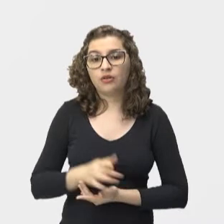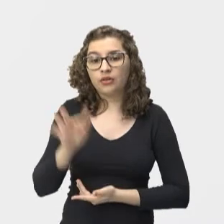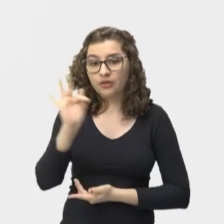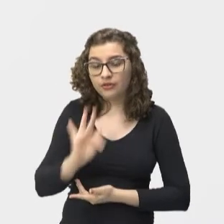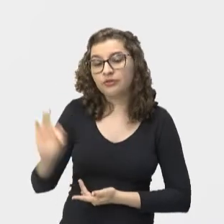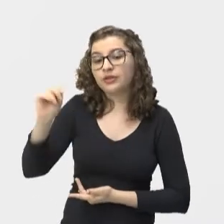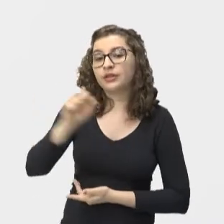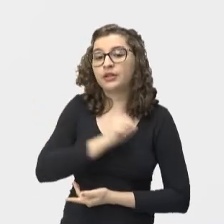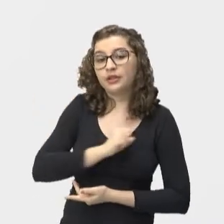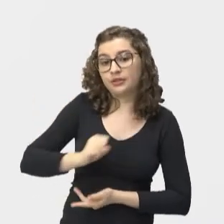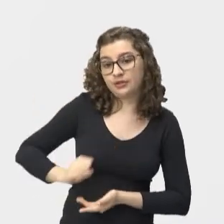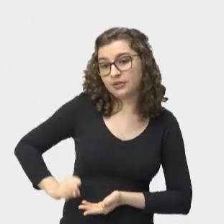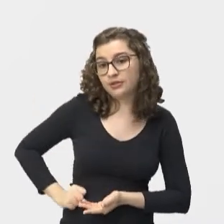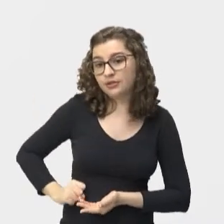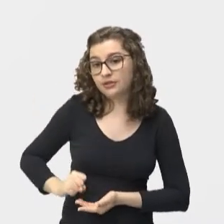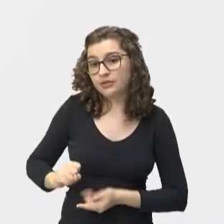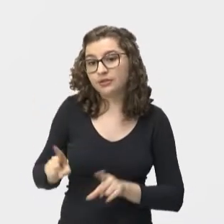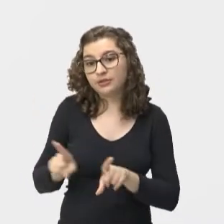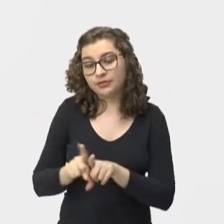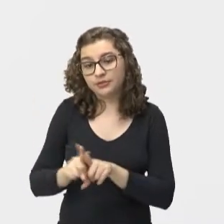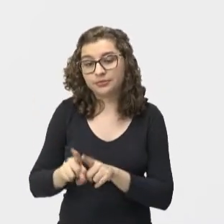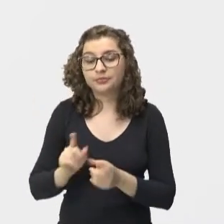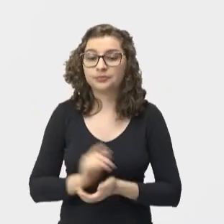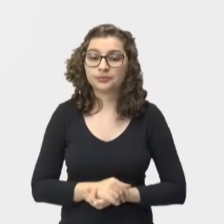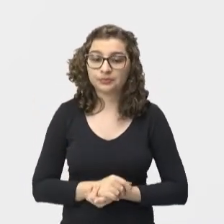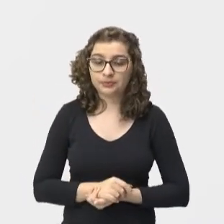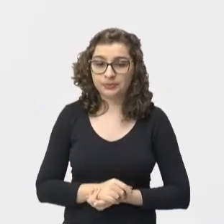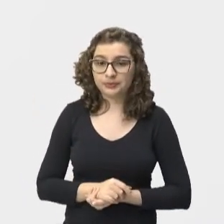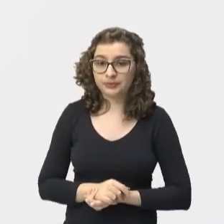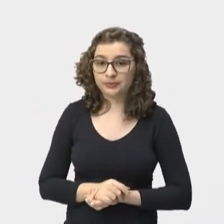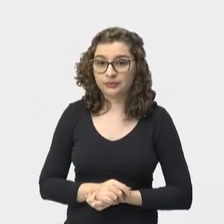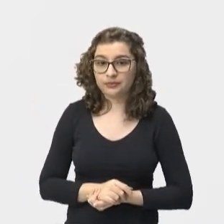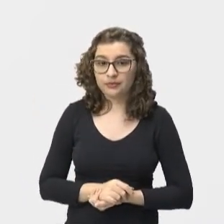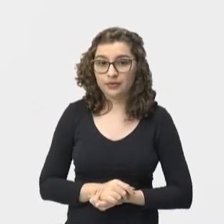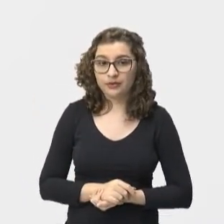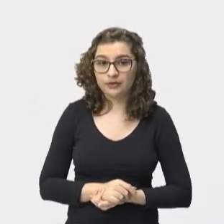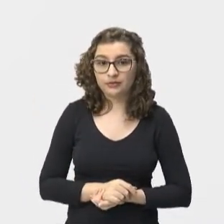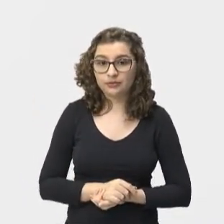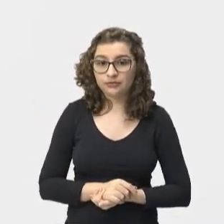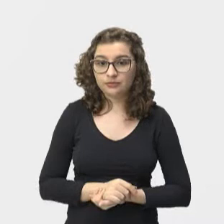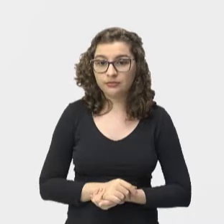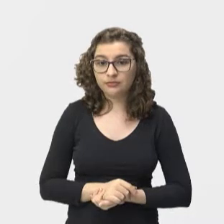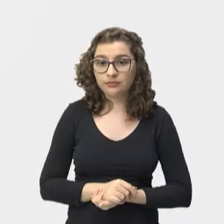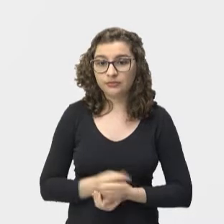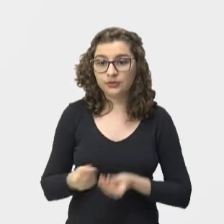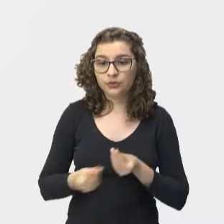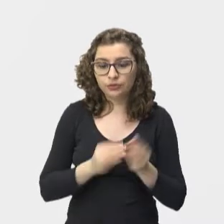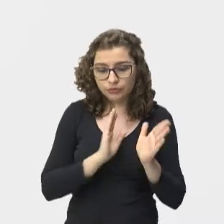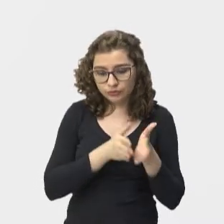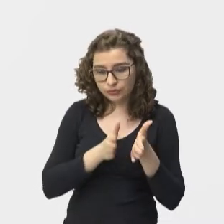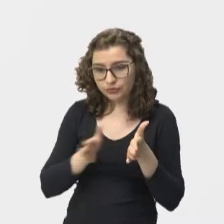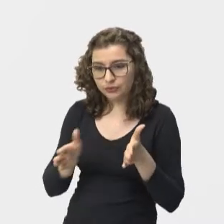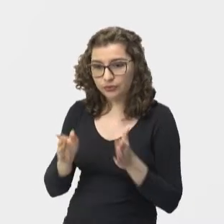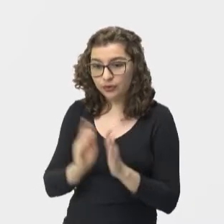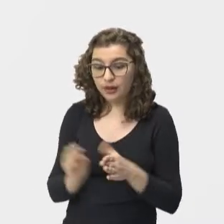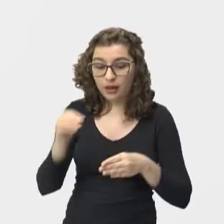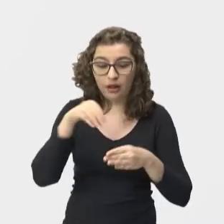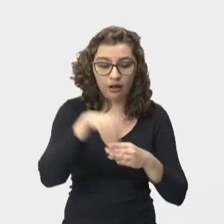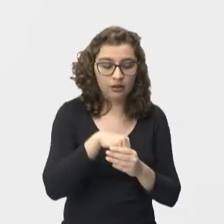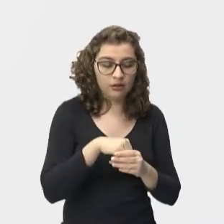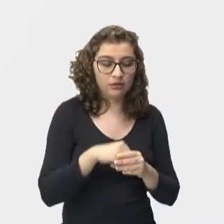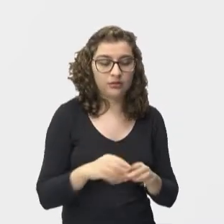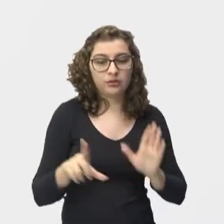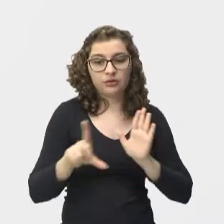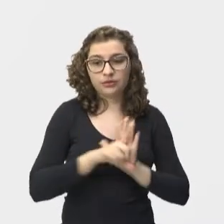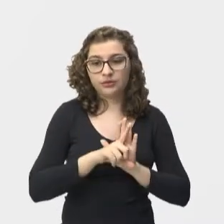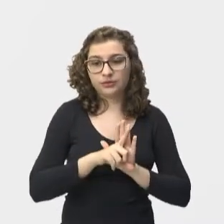município, deputados estaduais e federais e senadores, né, no processo. Então, todos estão envolvidos aí no processo.